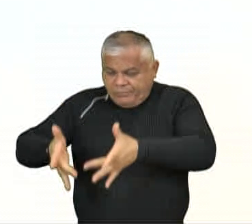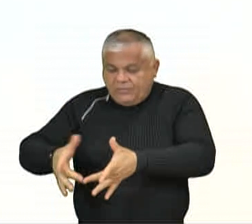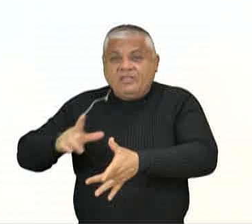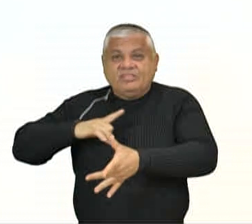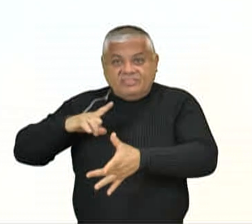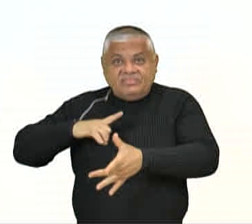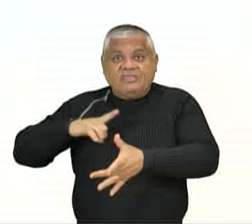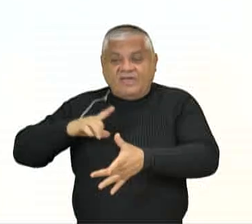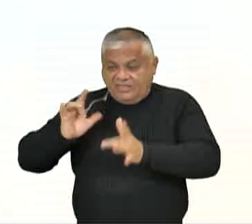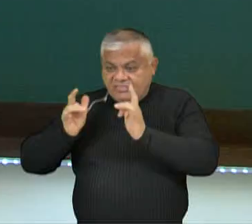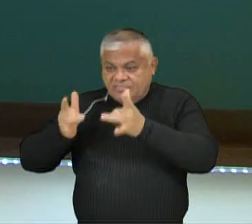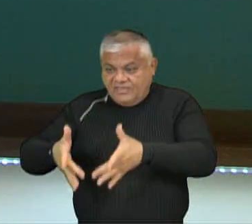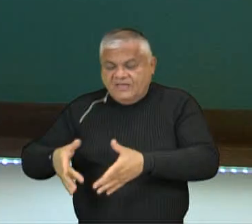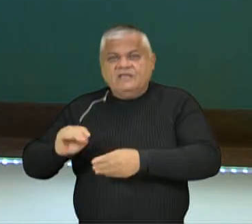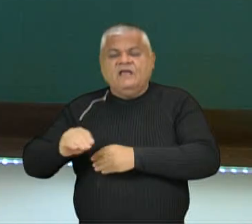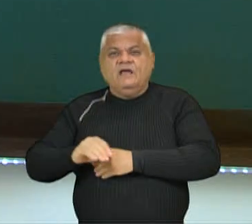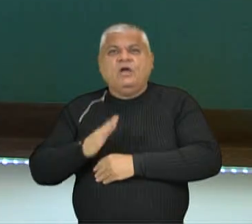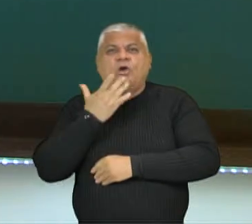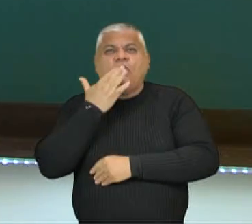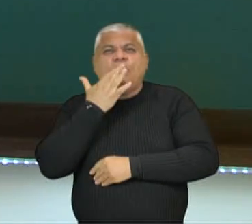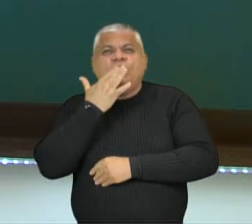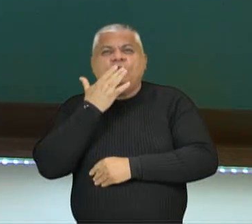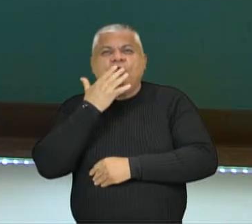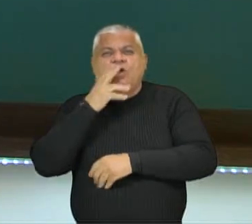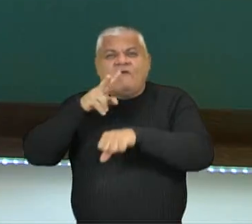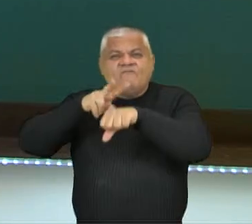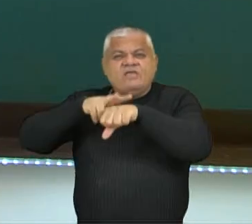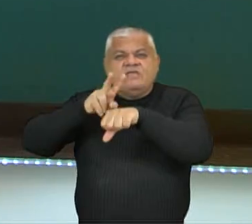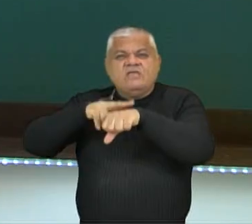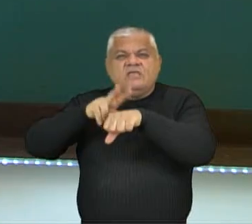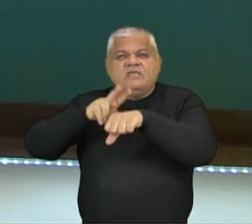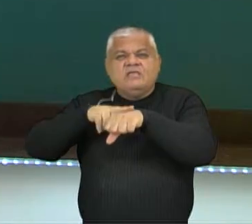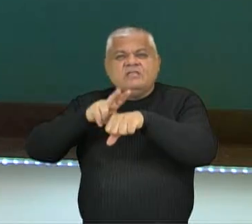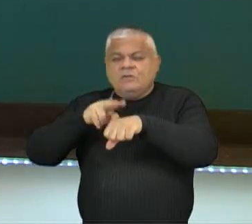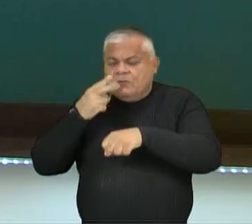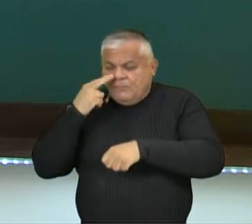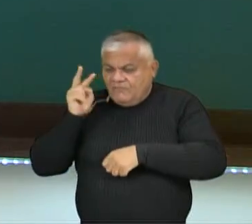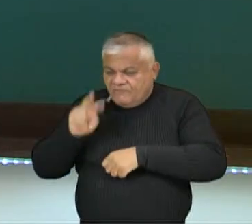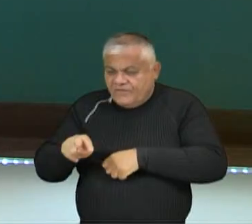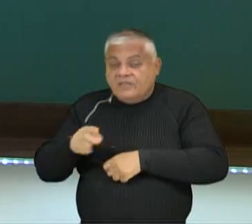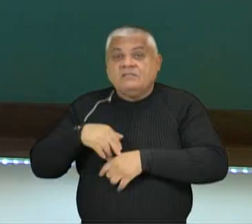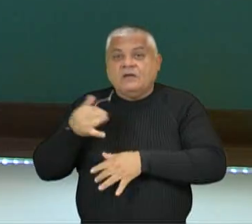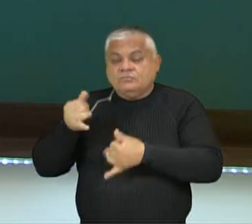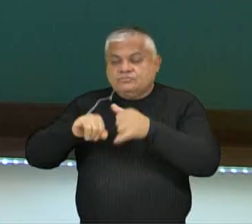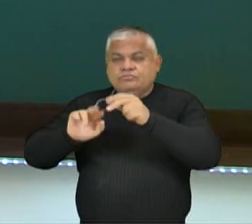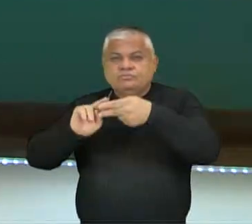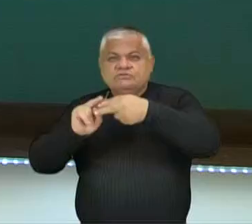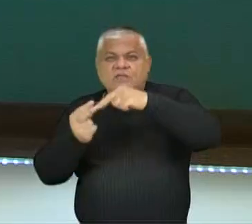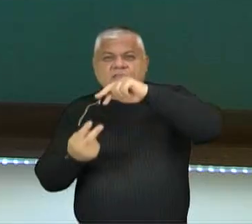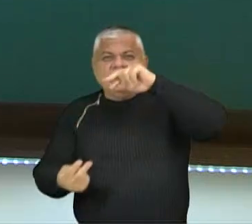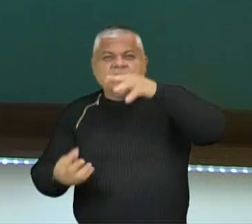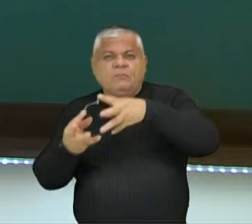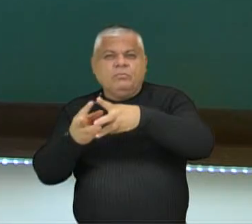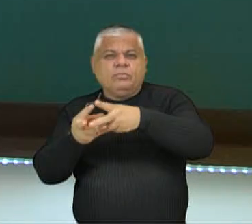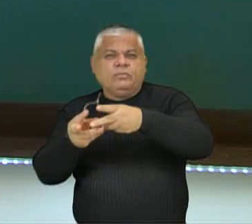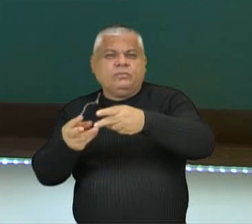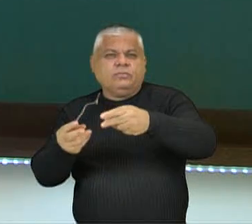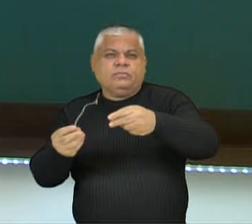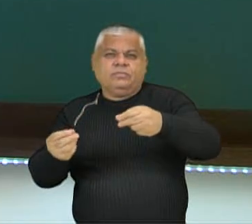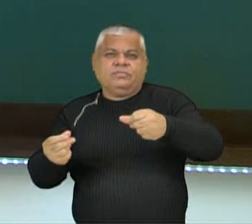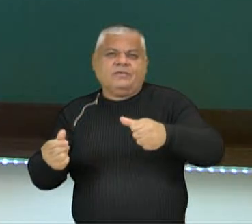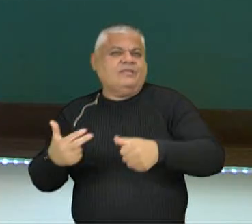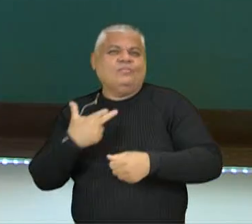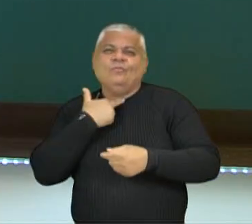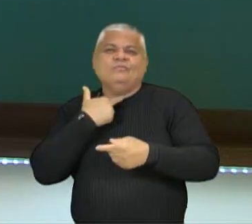uma resina vegetal que tende a preservar o material genético estaria degradado e não poderia ser utilizado